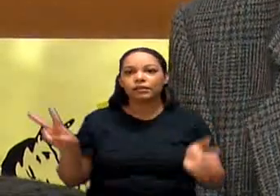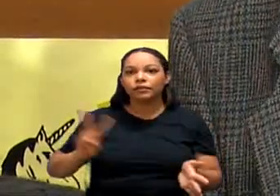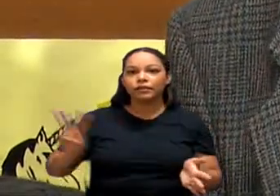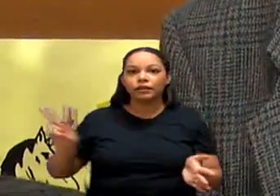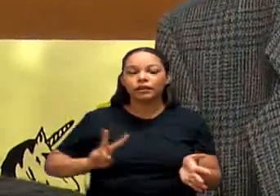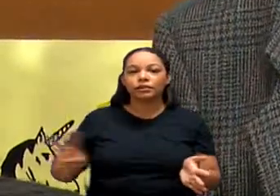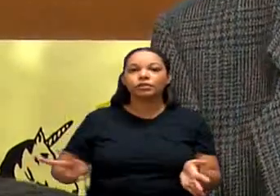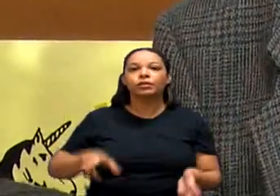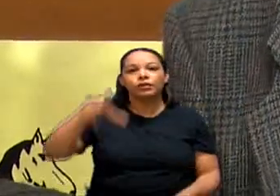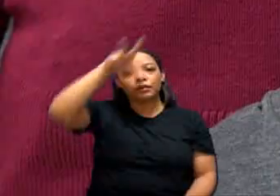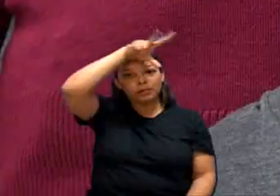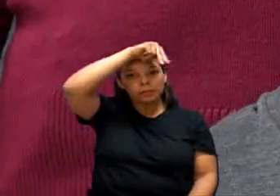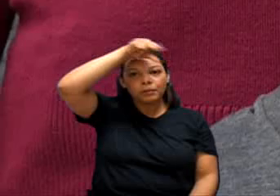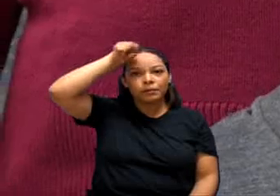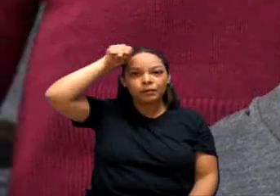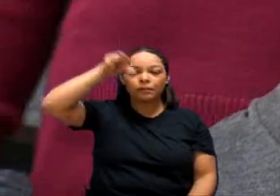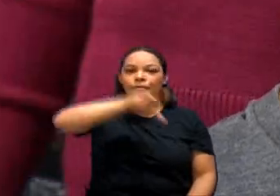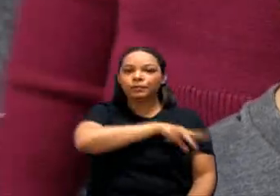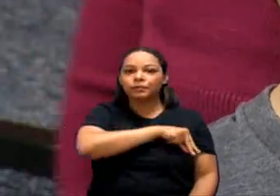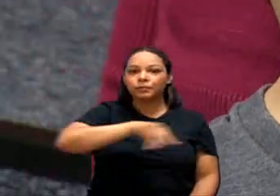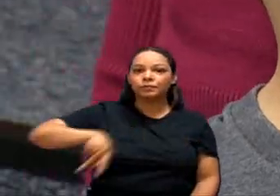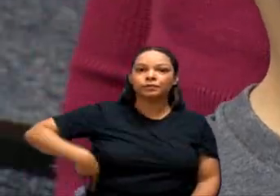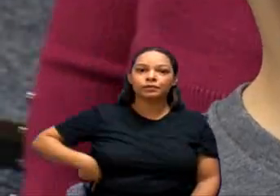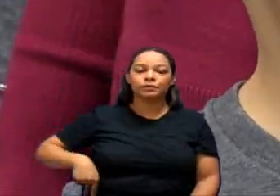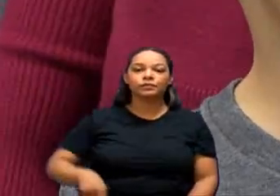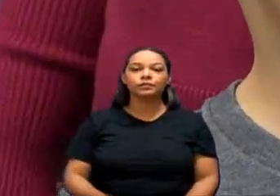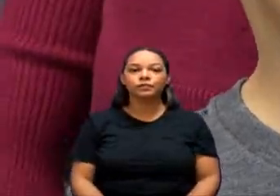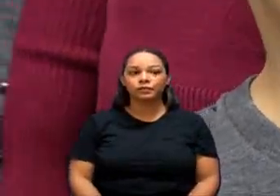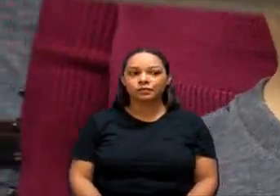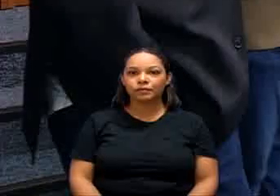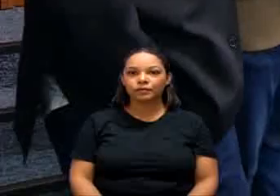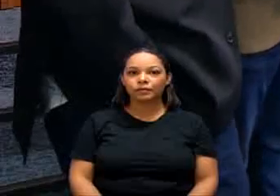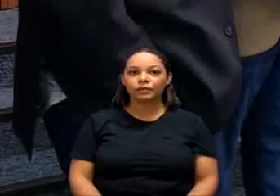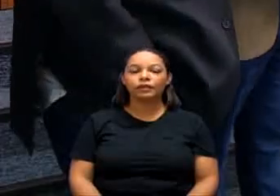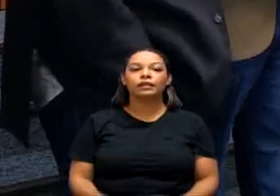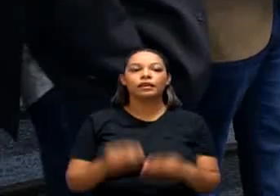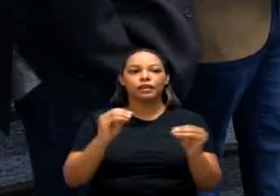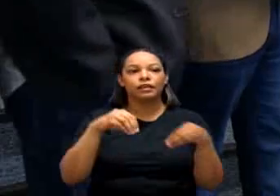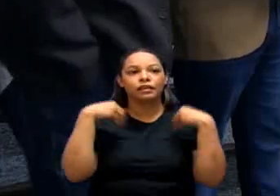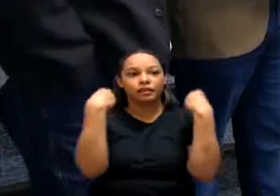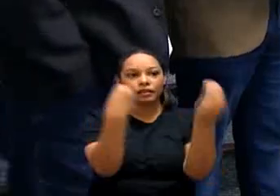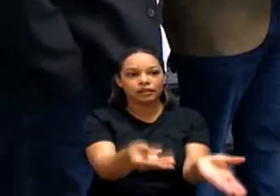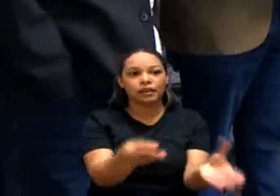Cláudio Sorocaba. Eu quero pedir ao presidente que entregue os votos para o nosso querido.